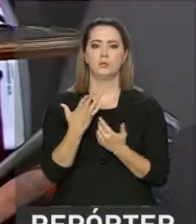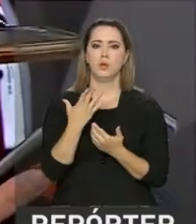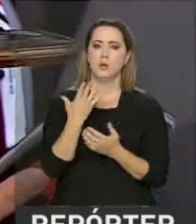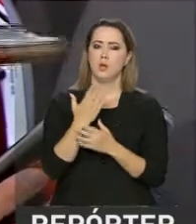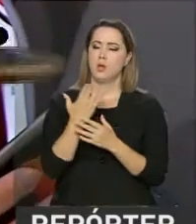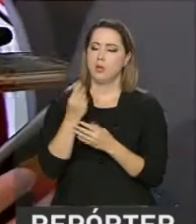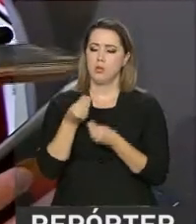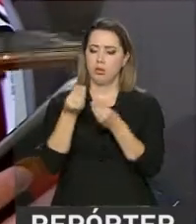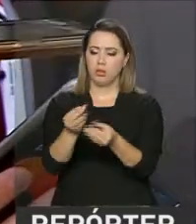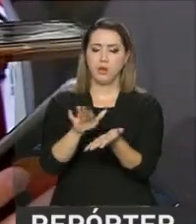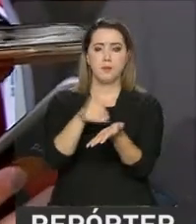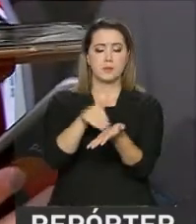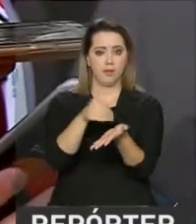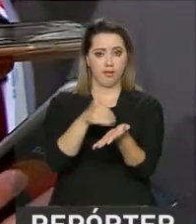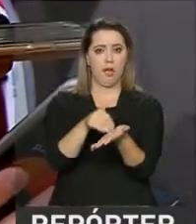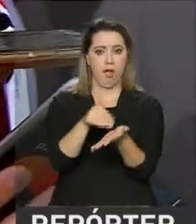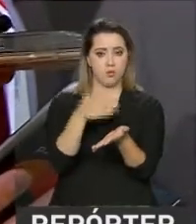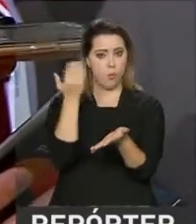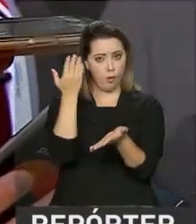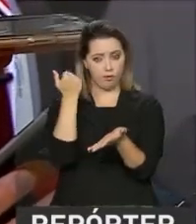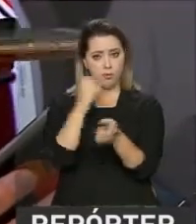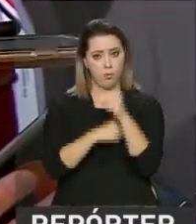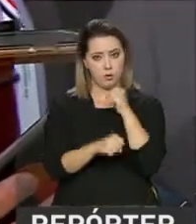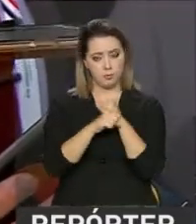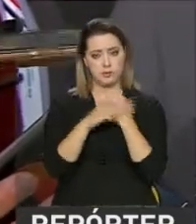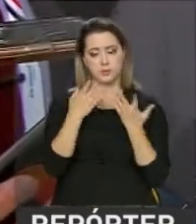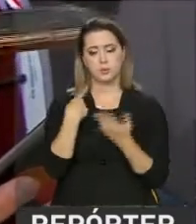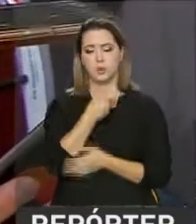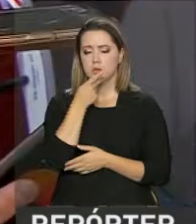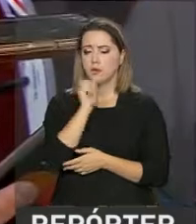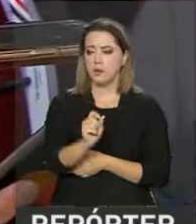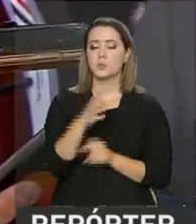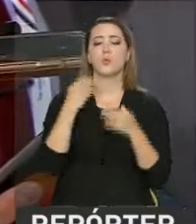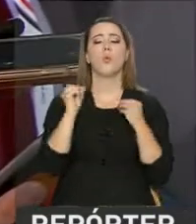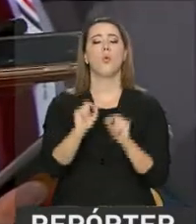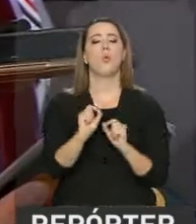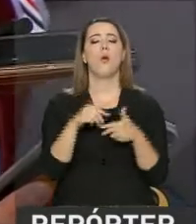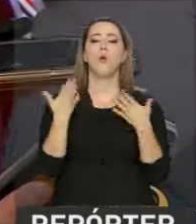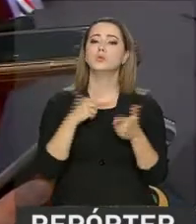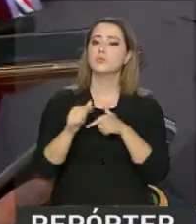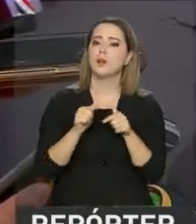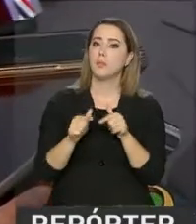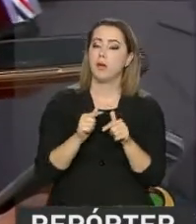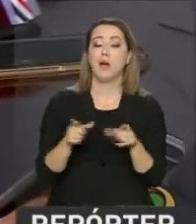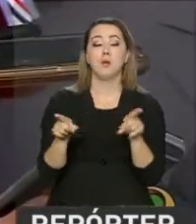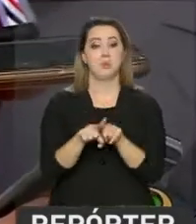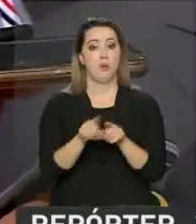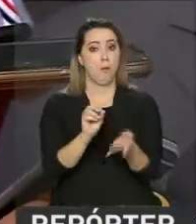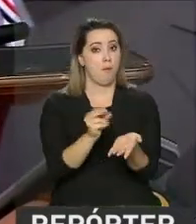mãos do secretário-geral, no ano passado. Falamos do que estamos fazendo. Aliás, aumentamos uma verba lá para